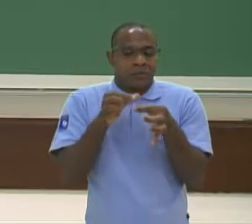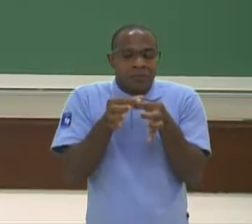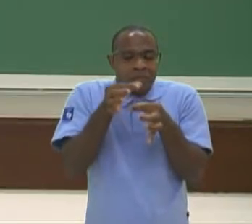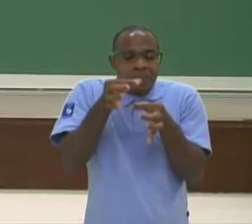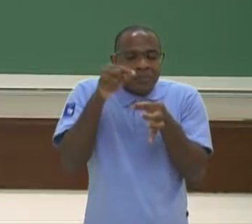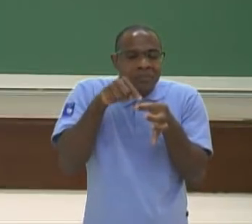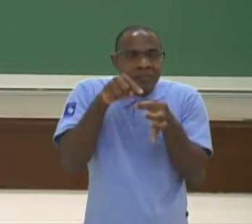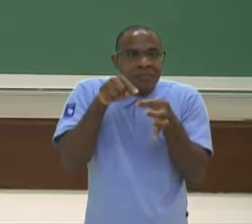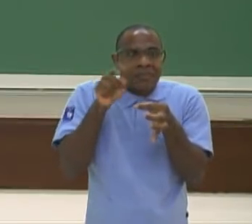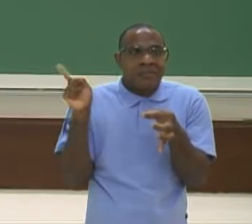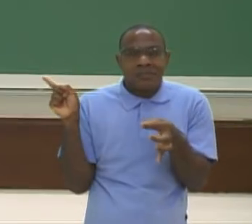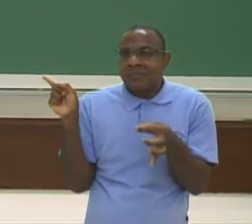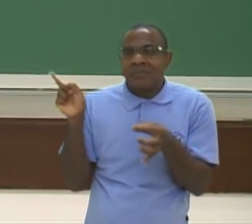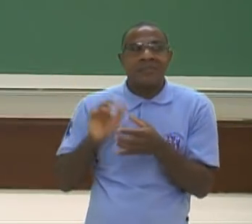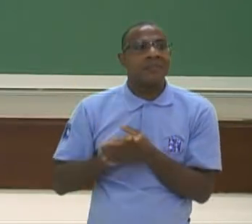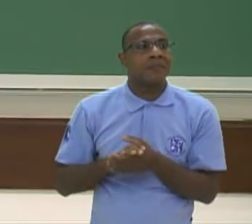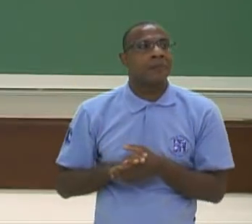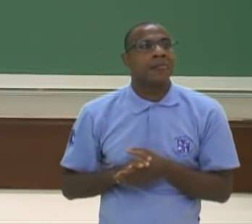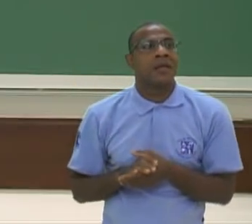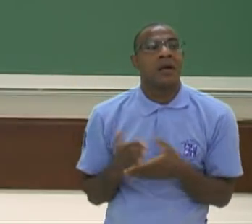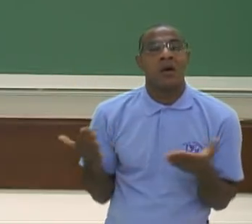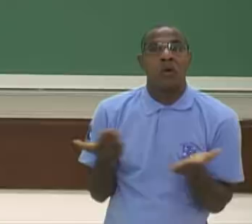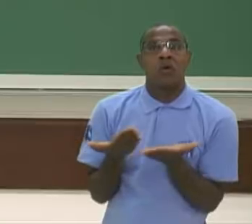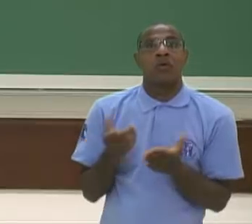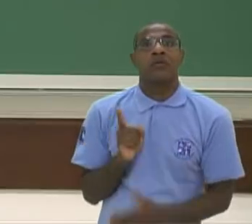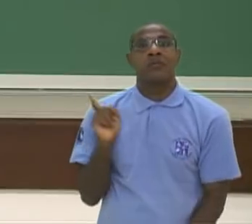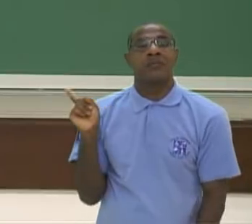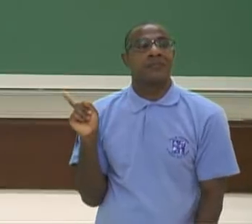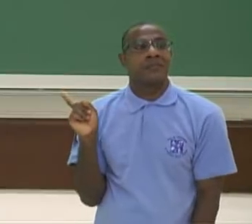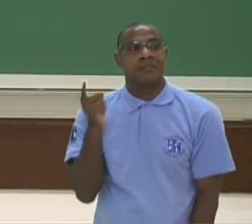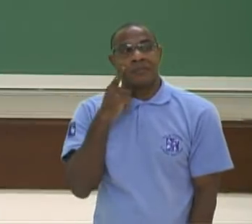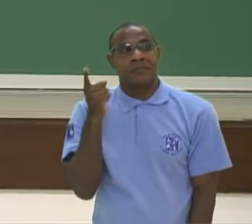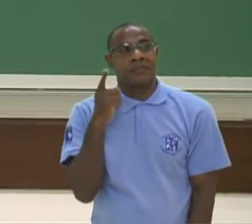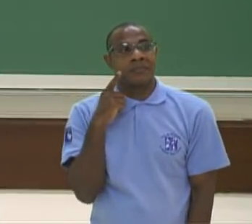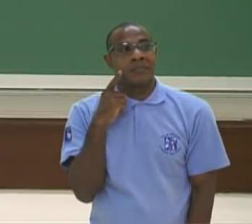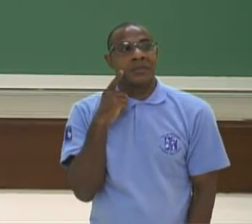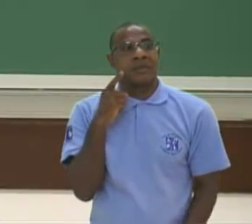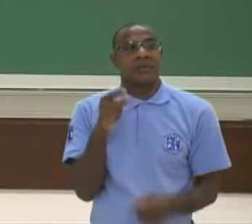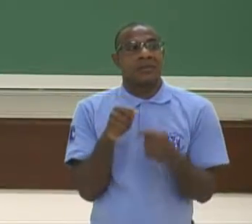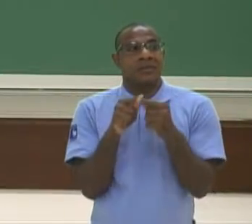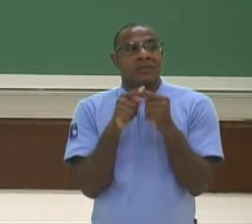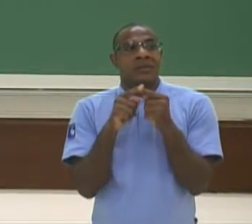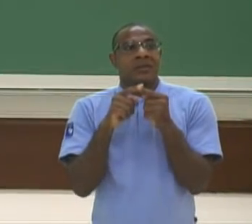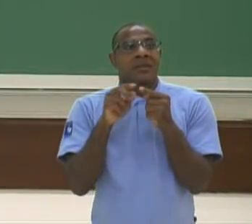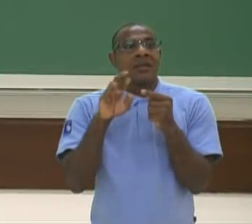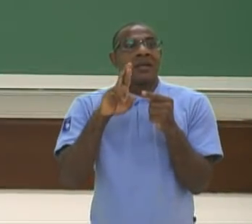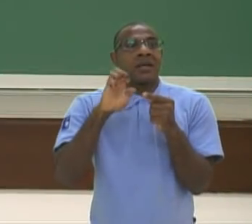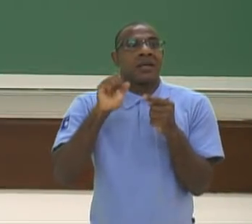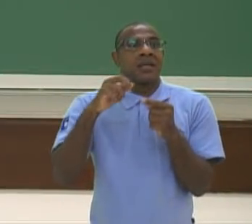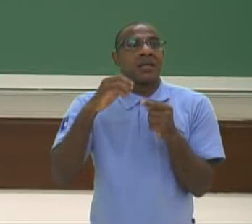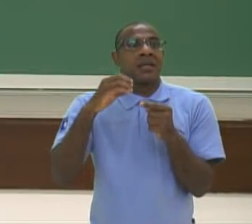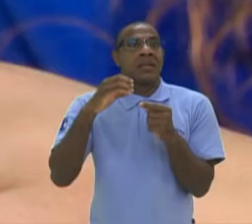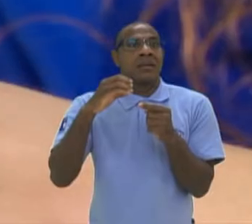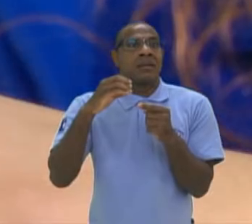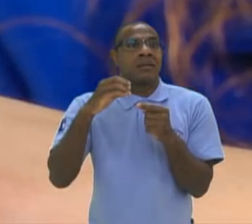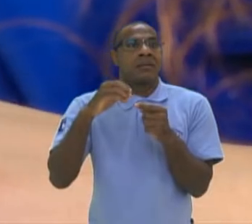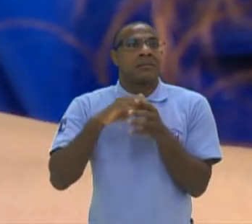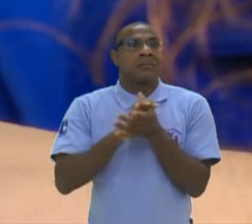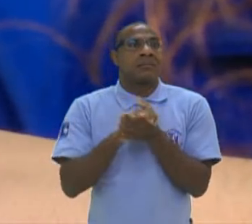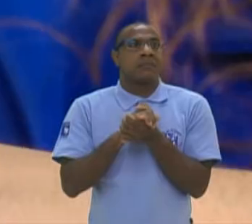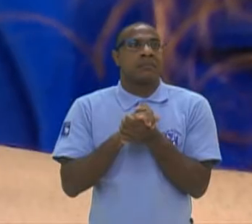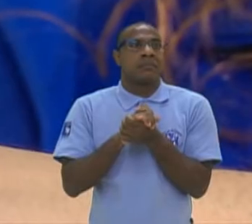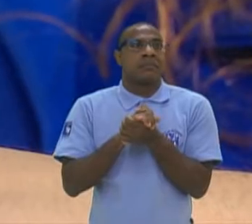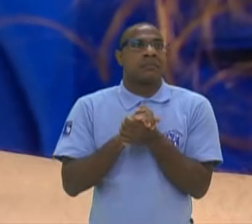for analisar na nossa planta da sala de hoje, a gente tem o receptáculo, que é aqui embaixo, e a gente tem o pedúnculo,